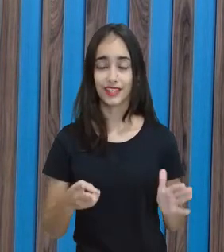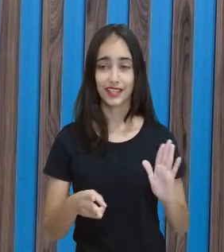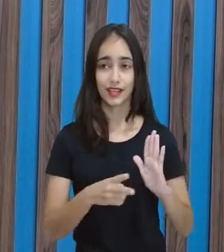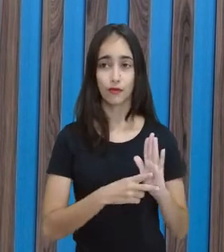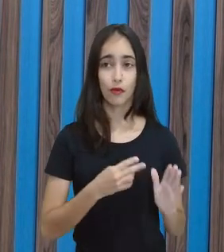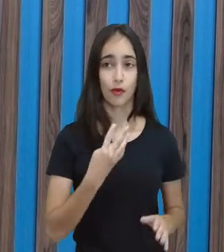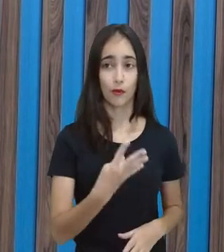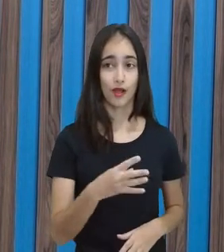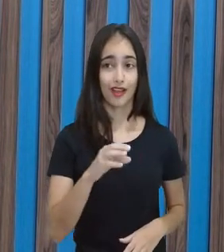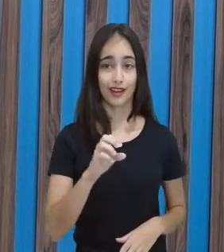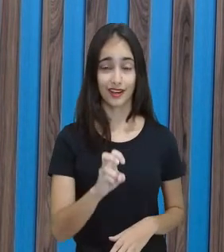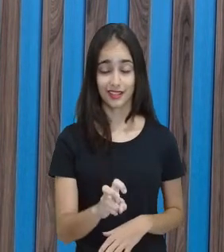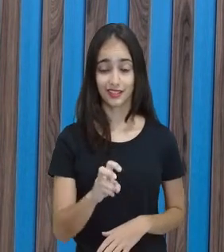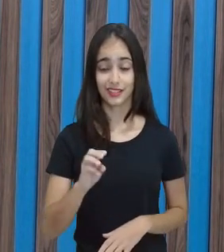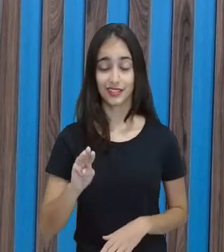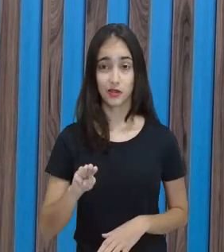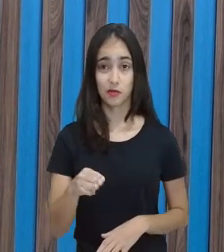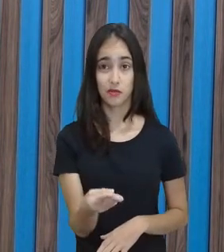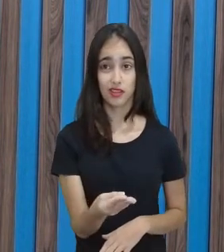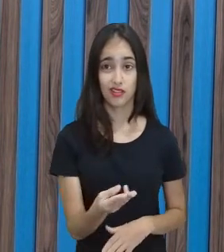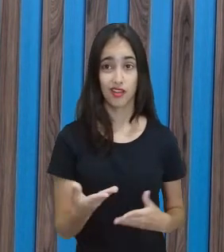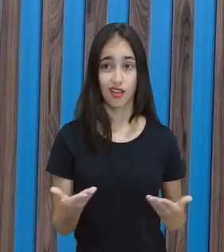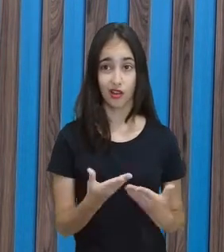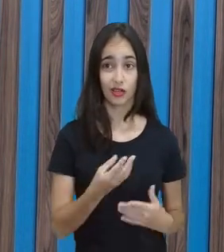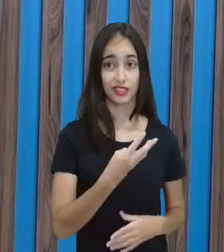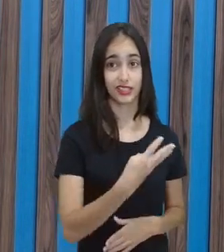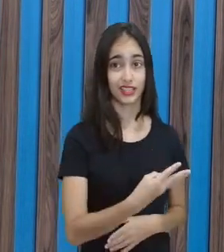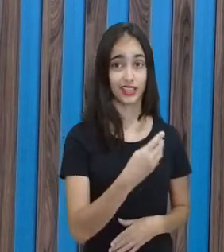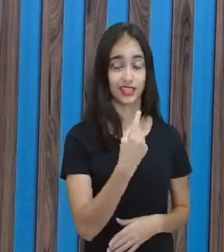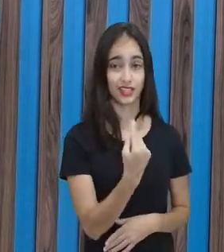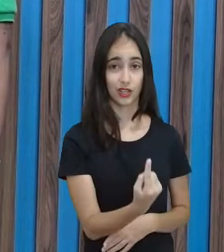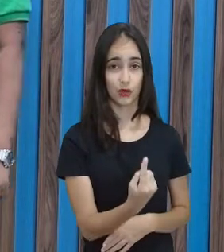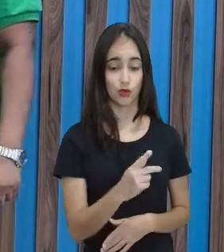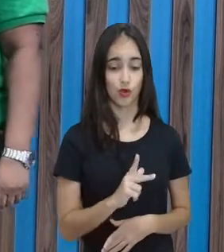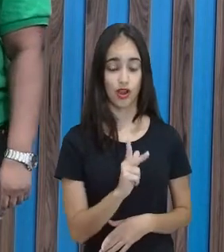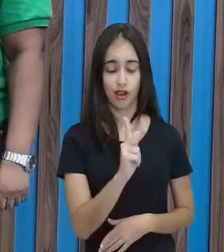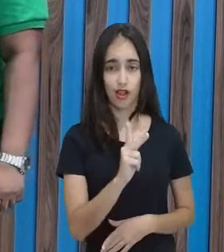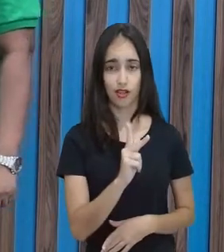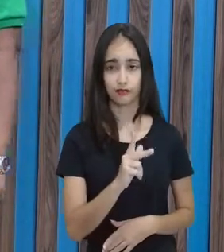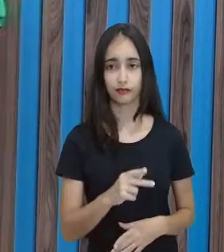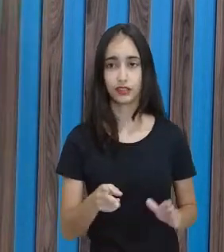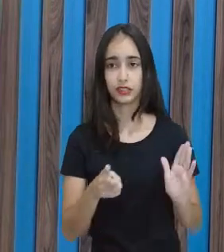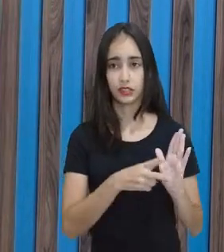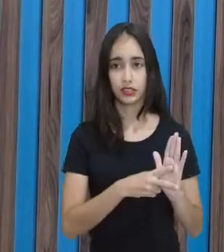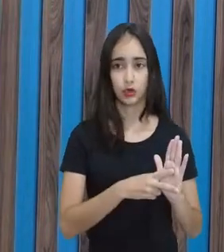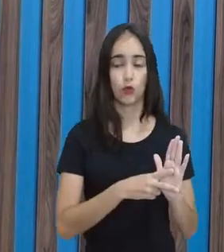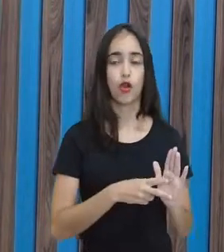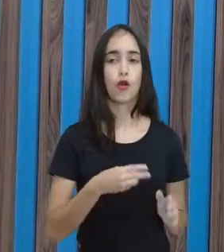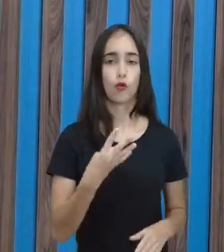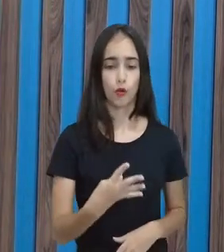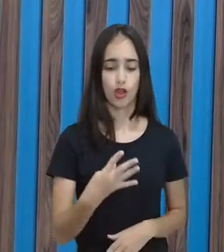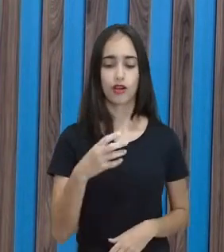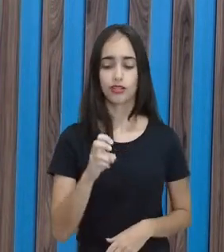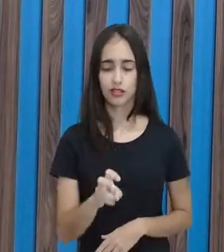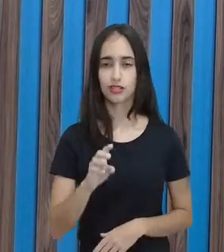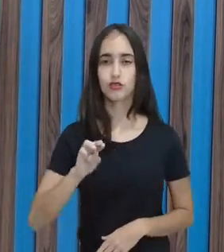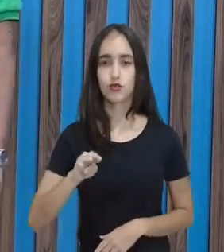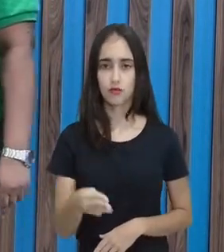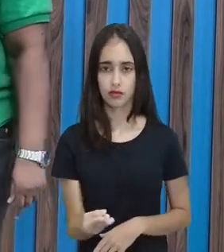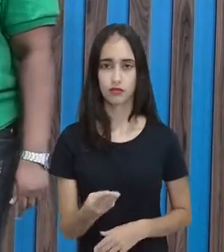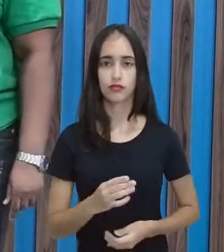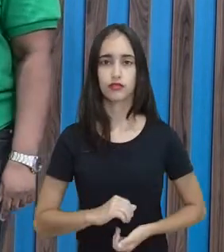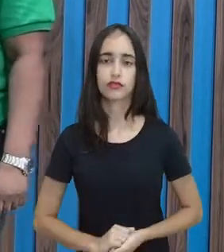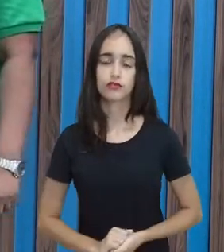15k mais 10k mais 6k igual a 31k. 31k igual a